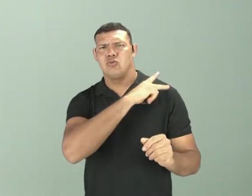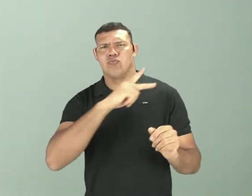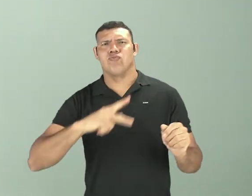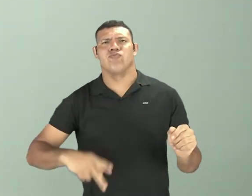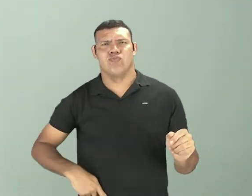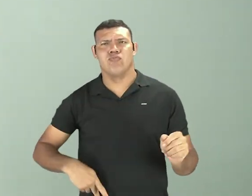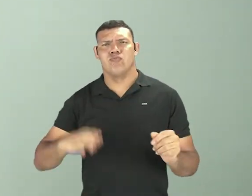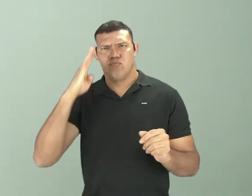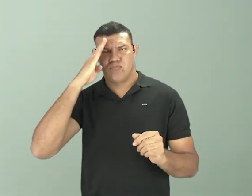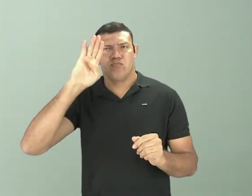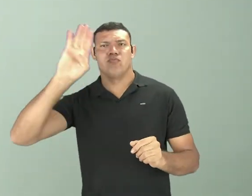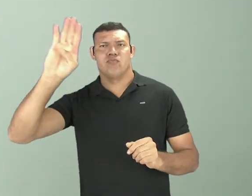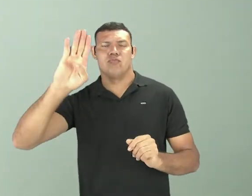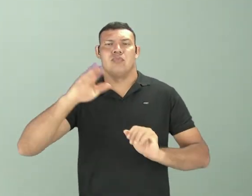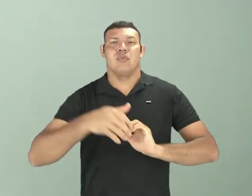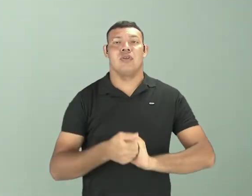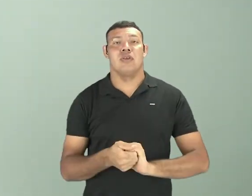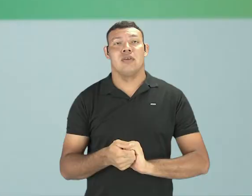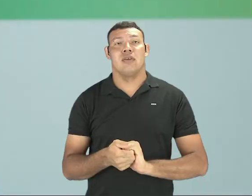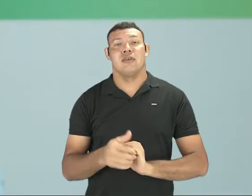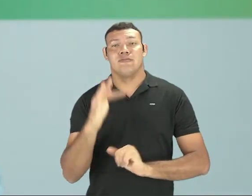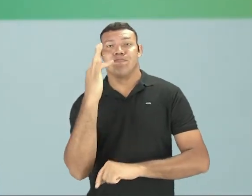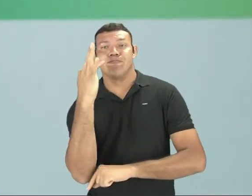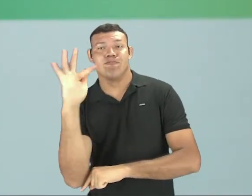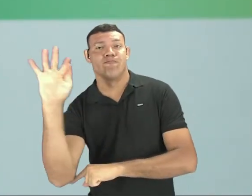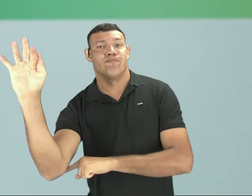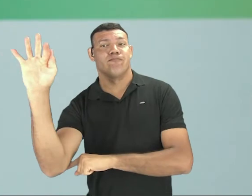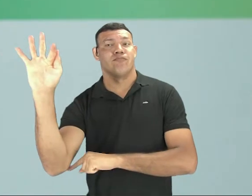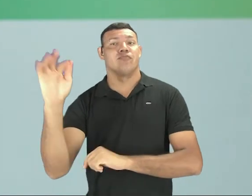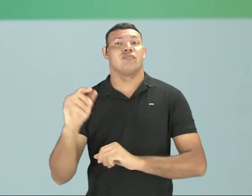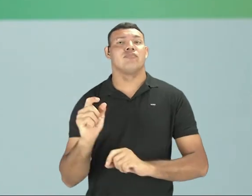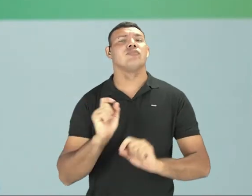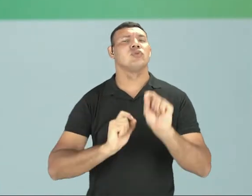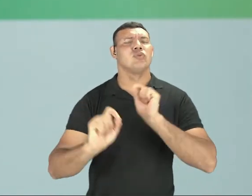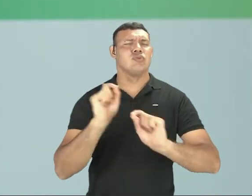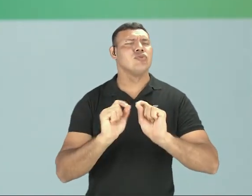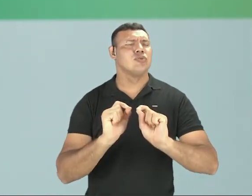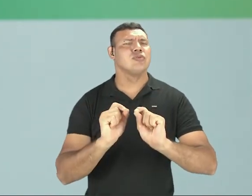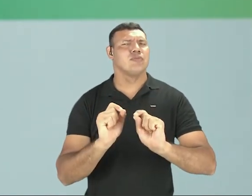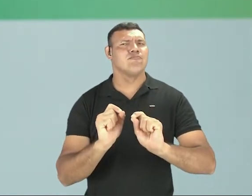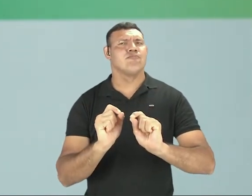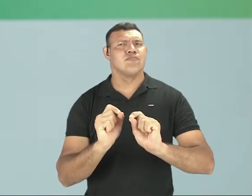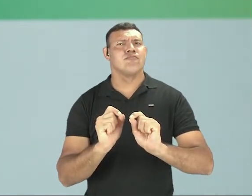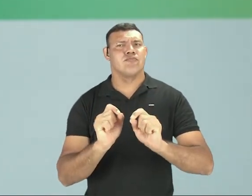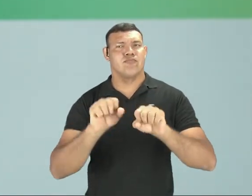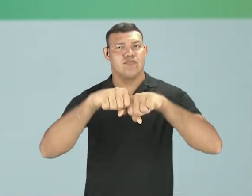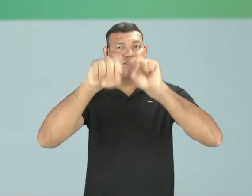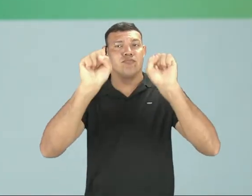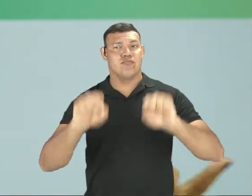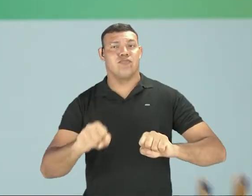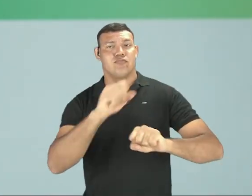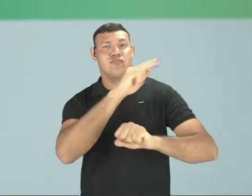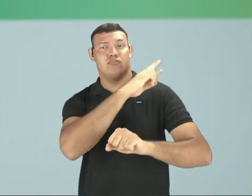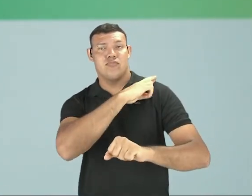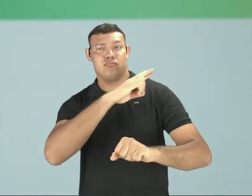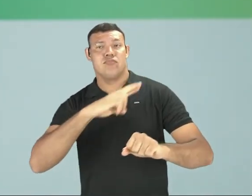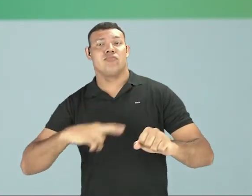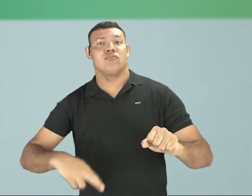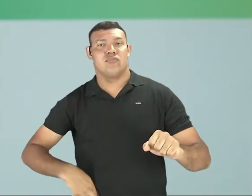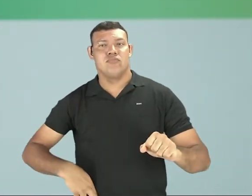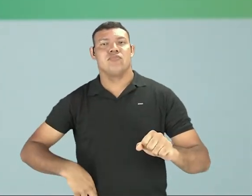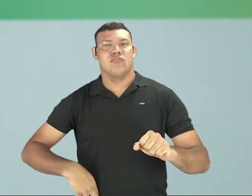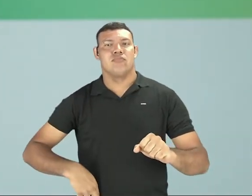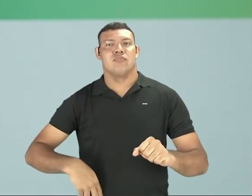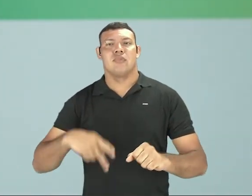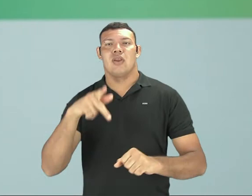o presidencialismo. E os federalistas, eles defendiam, então, o sistema republicano,